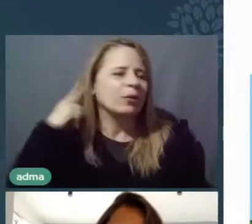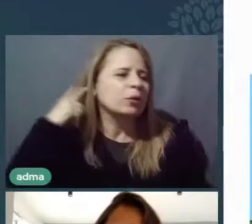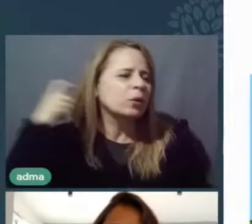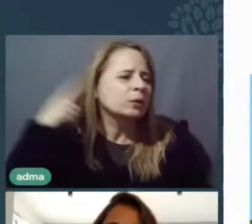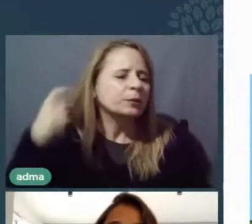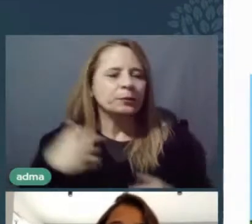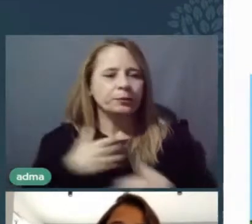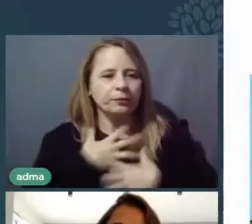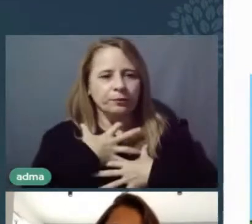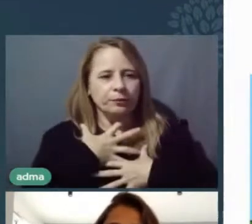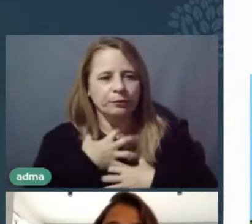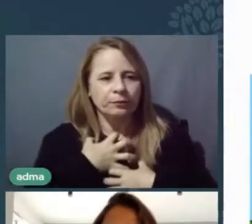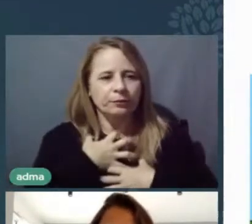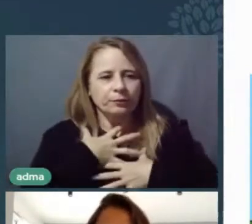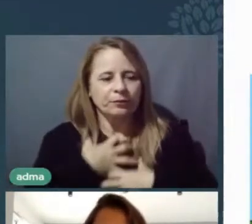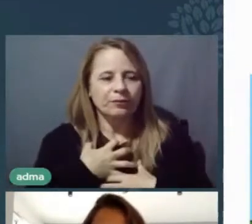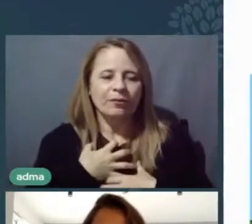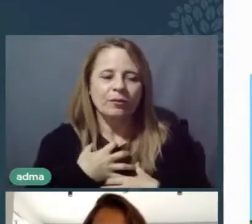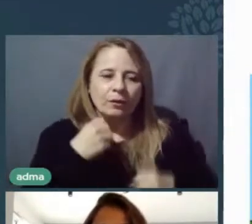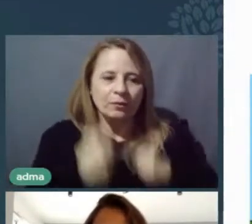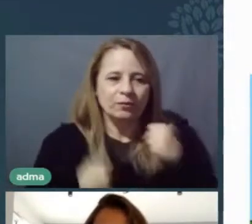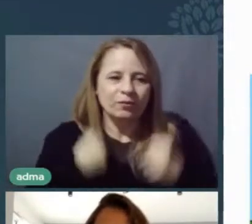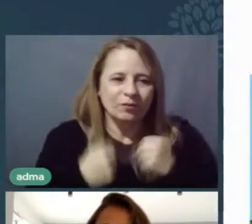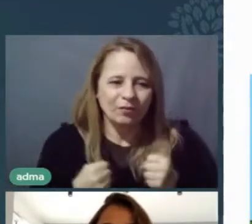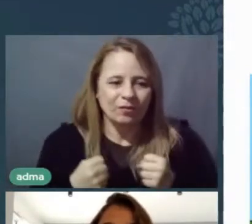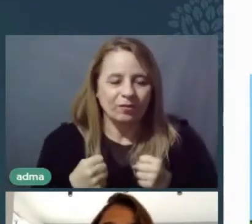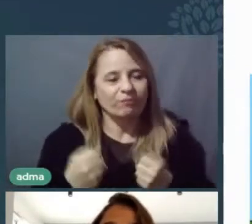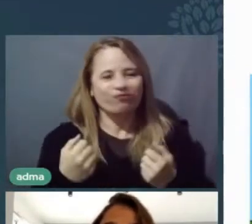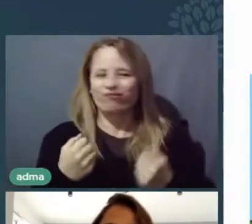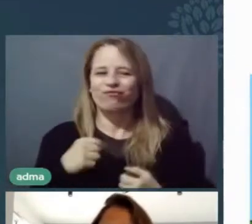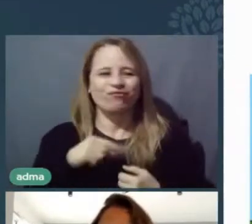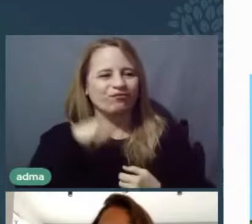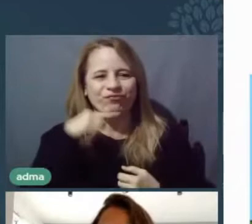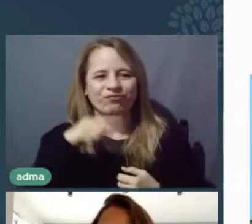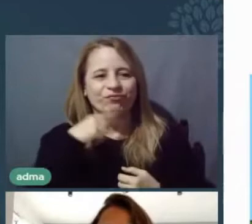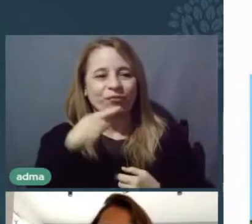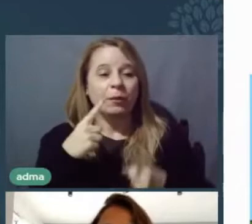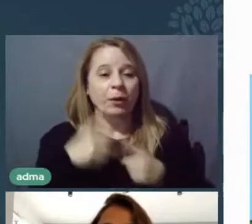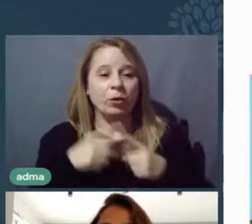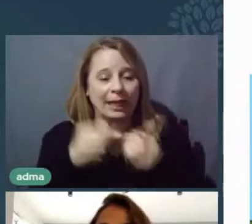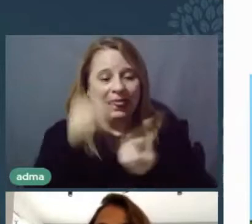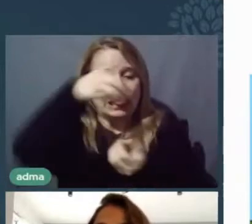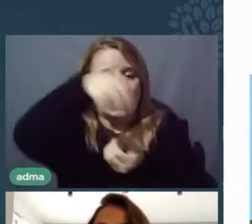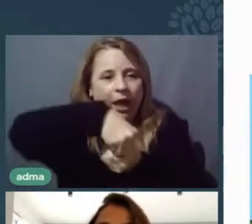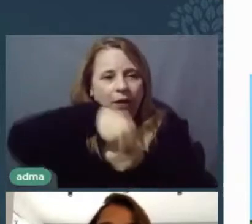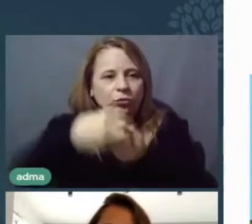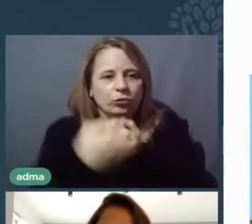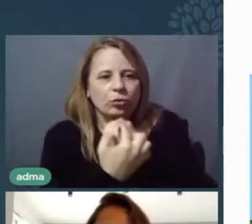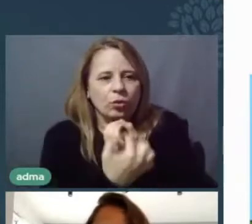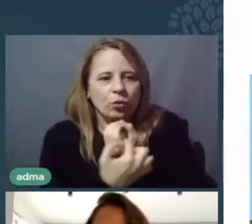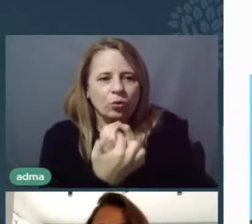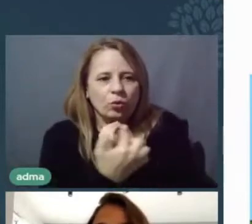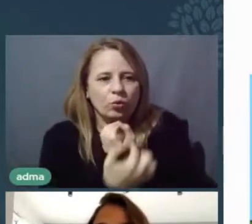tenha chiado, tenha dificuldade de manter as suas atividades, ou seja, essa inflamação na via aérea dificulta